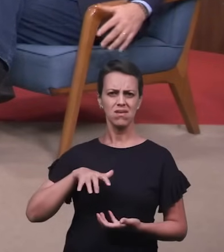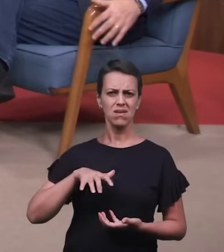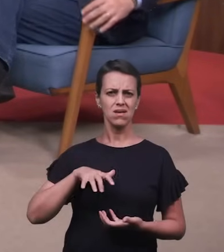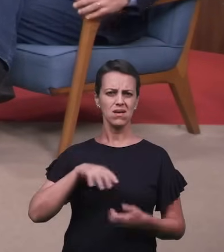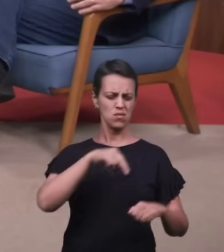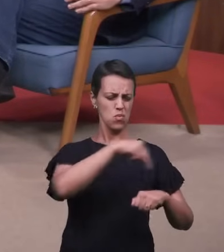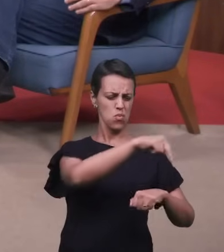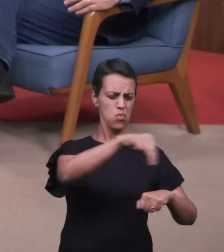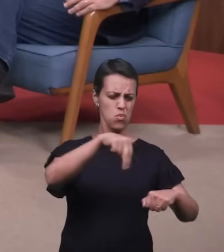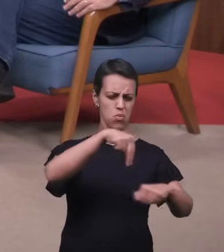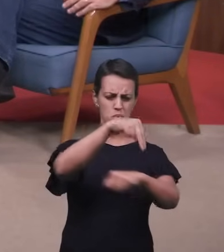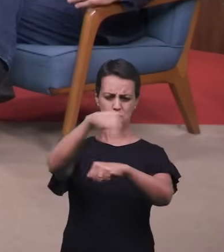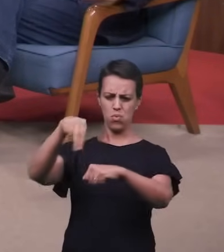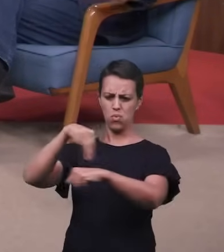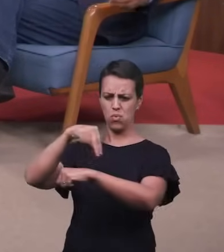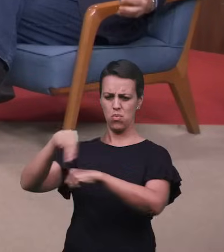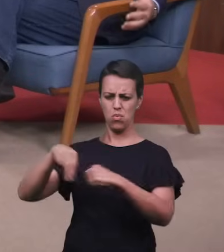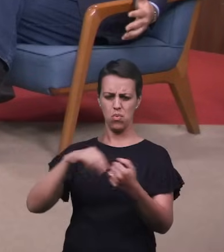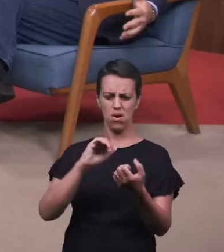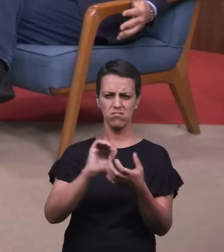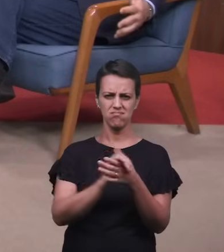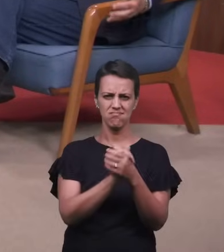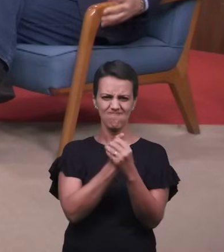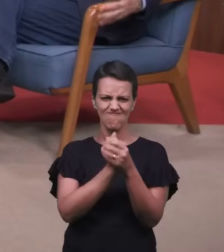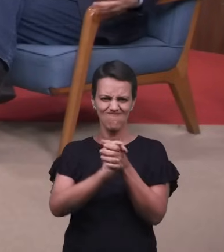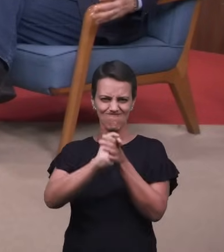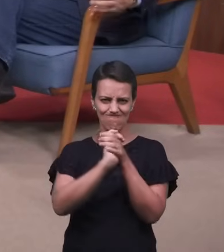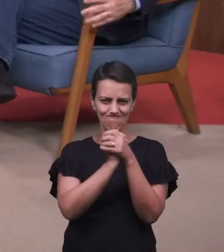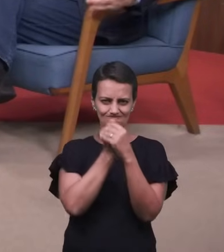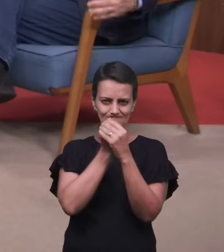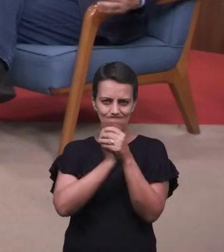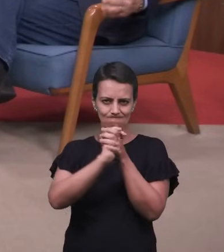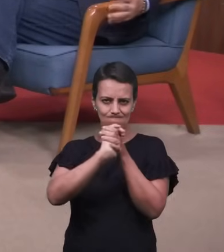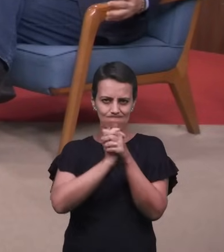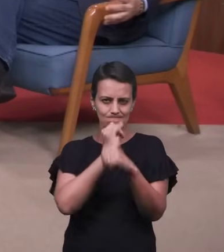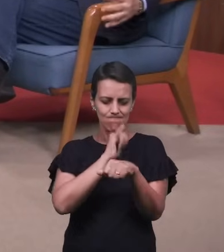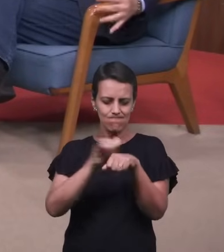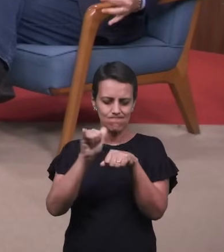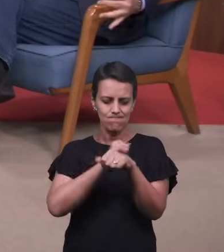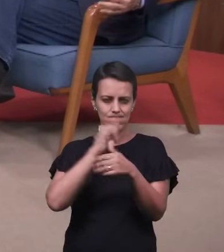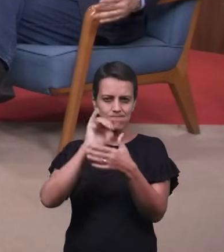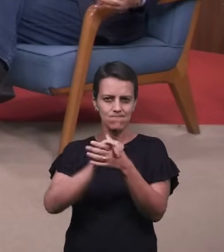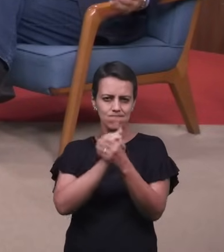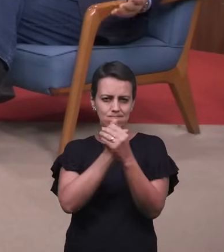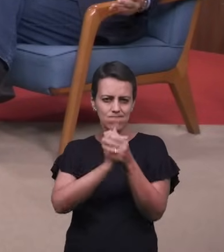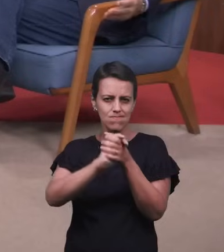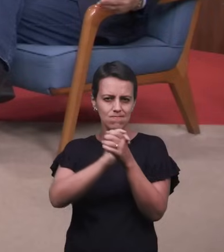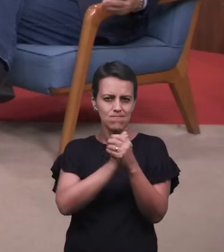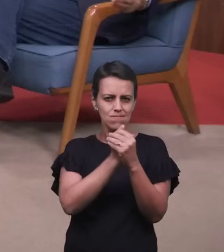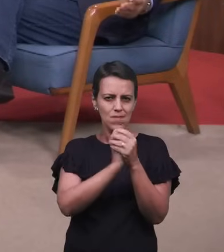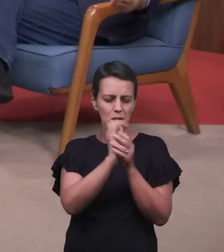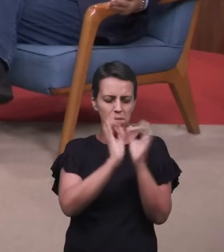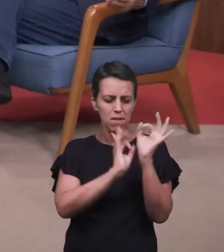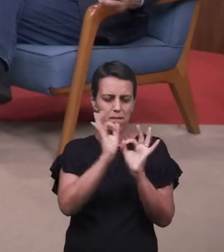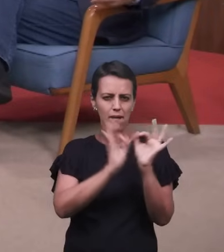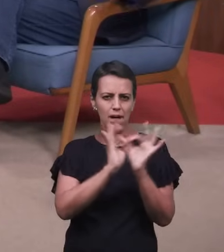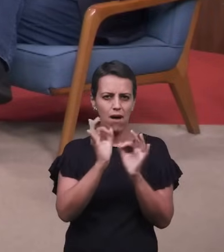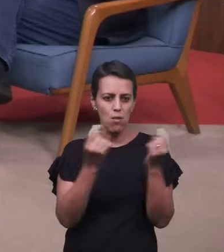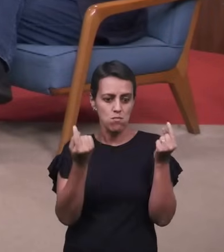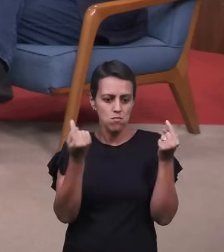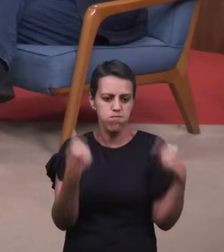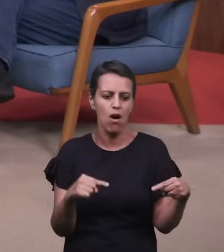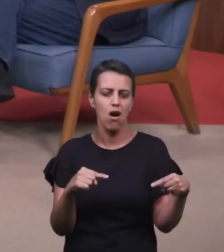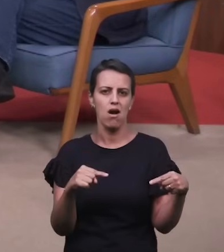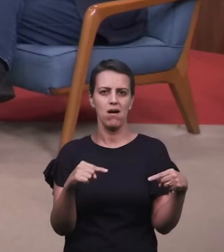né? Se amotinam, a expressão é se amotinam, né? Amotinar vem de motim, né? De